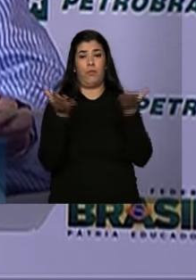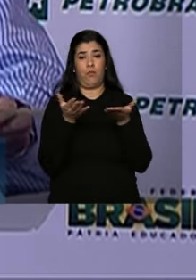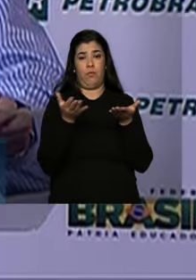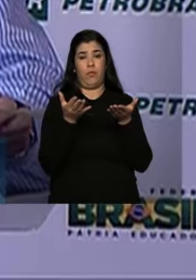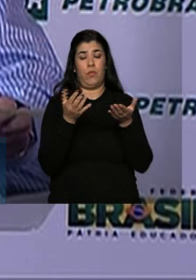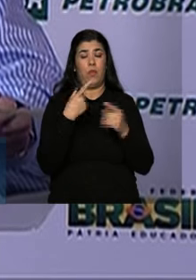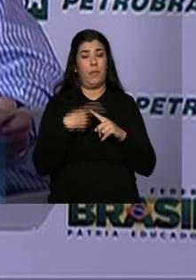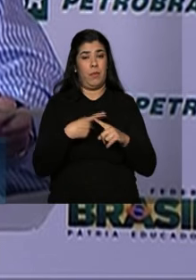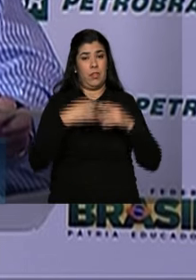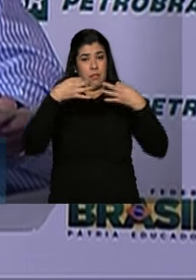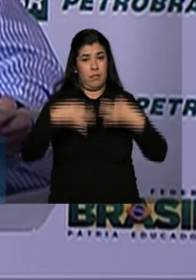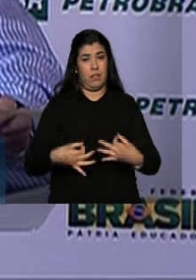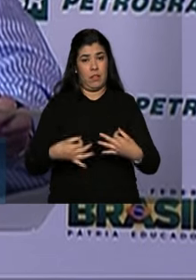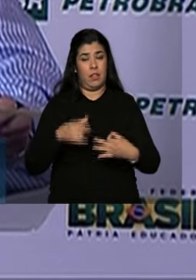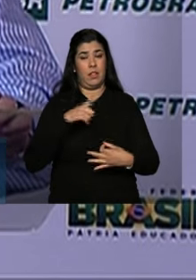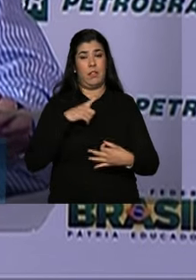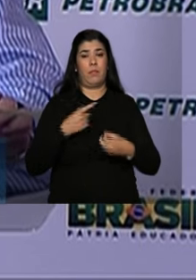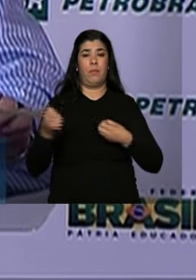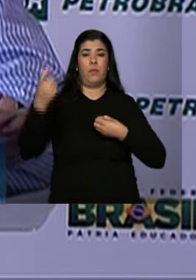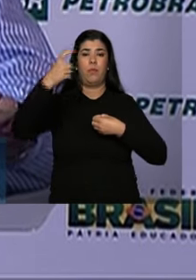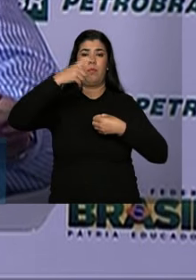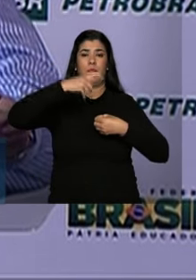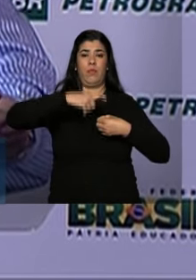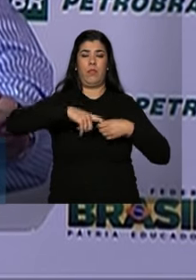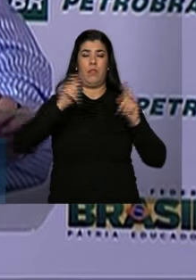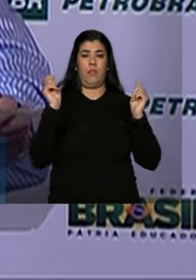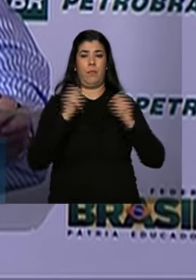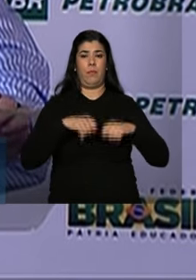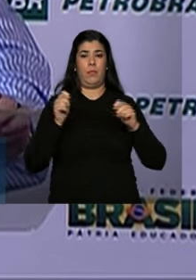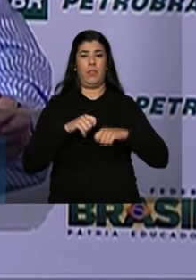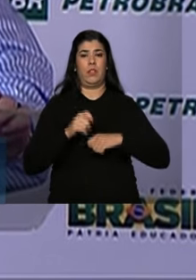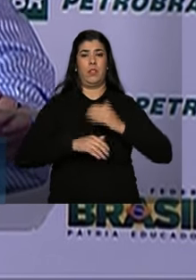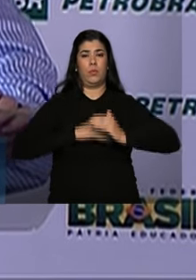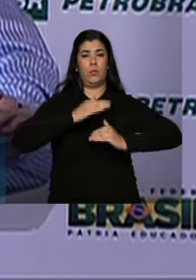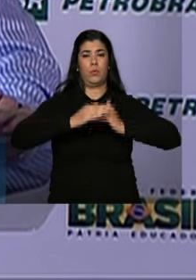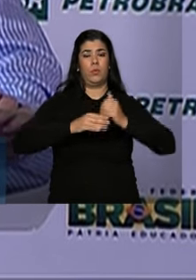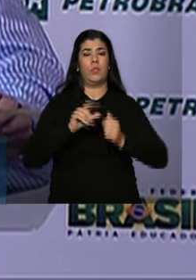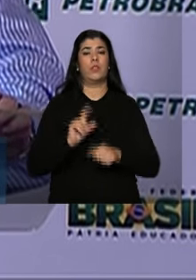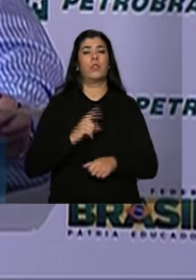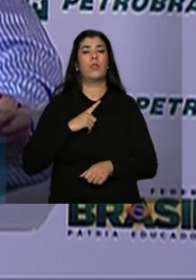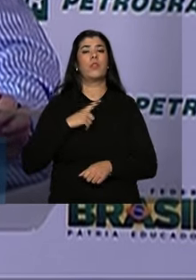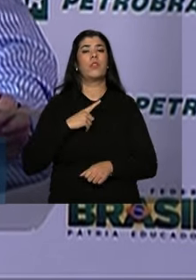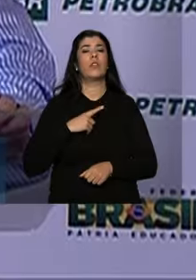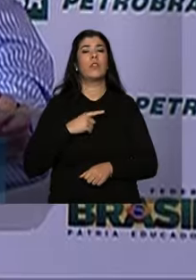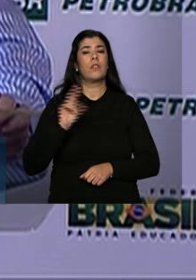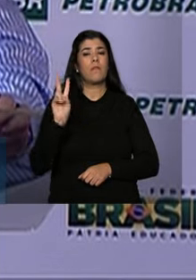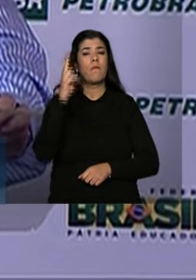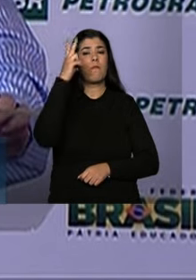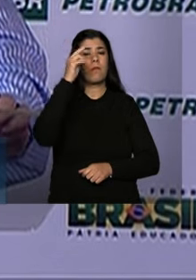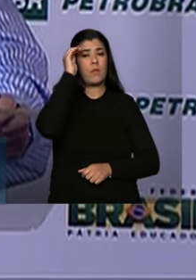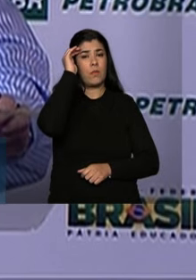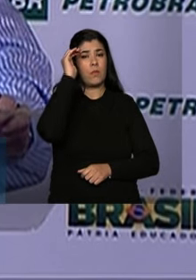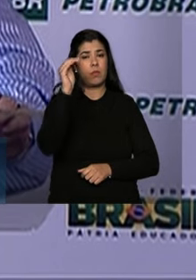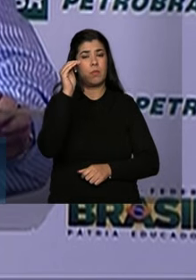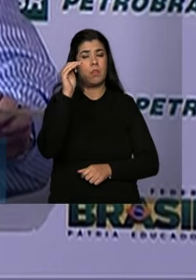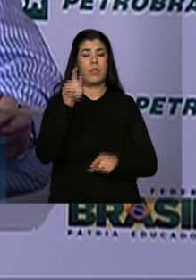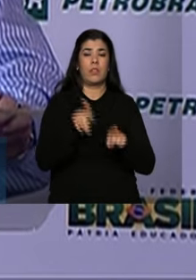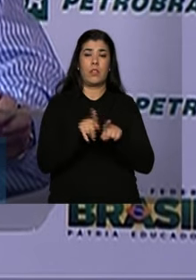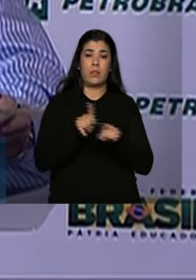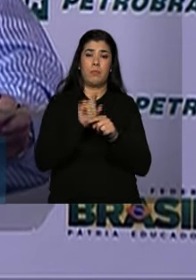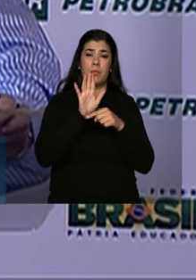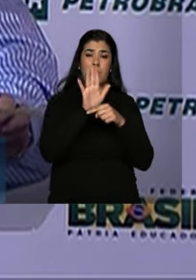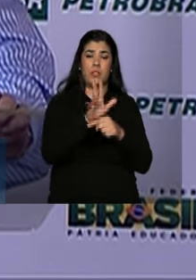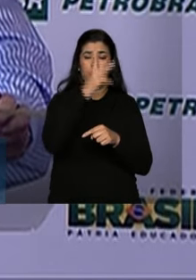que certamente estará a plena retomada da enorme capacidade de geração de valor para o acionista, pequeno ou